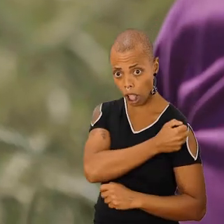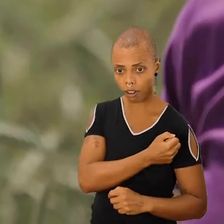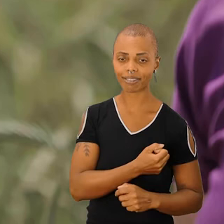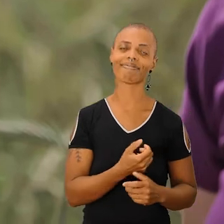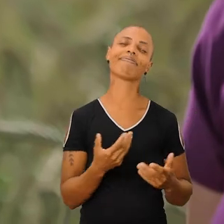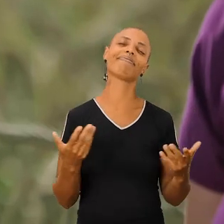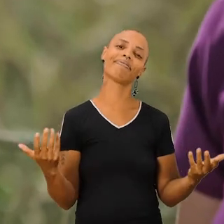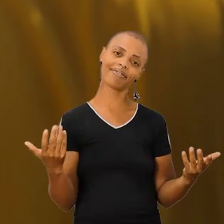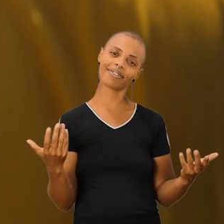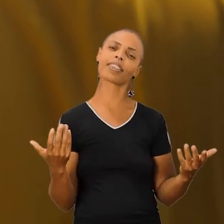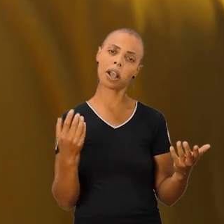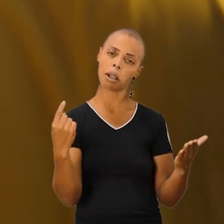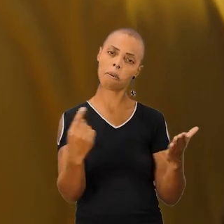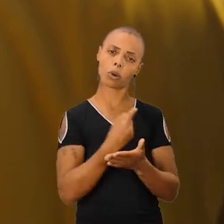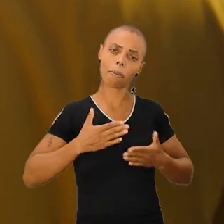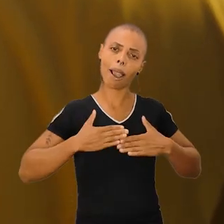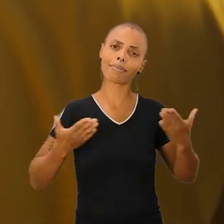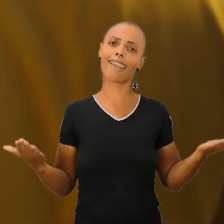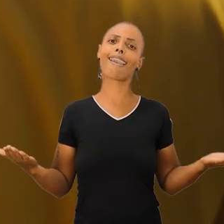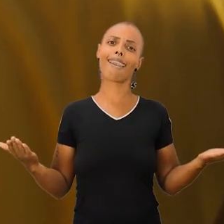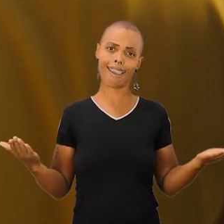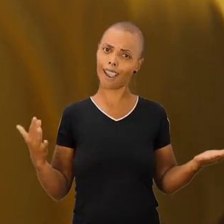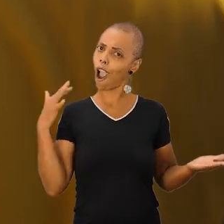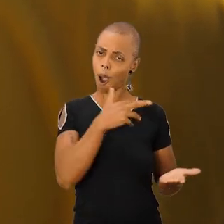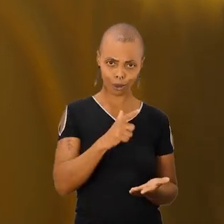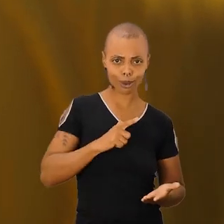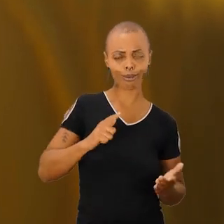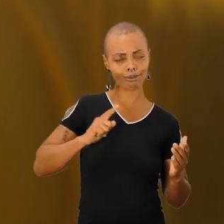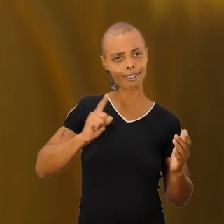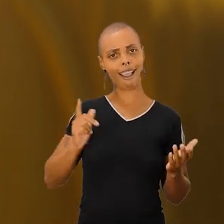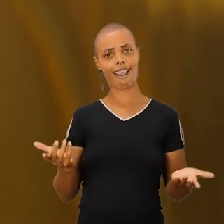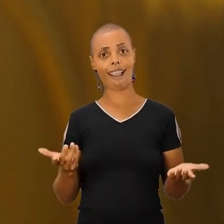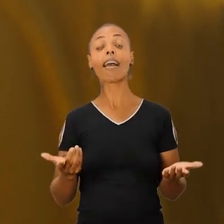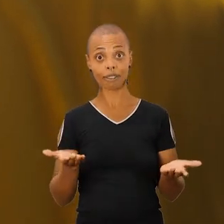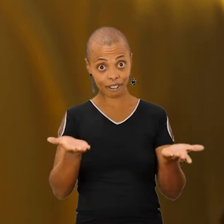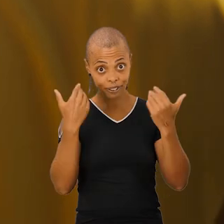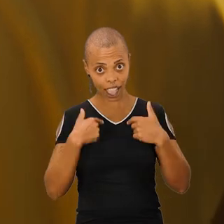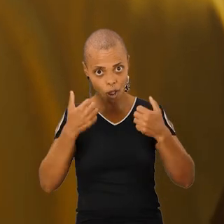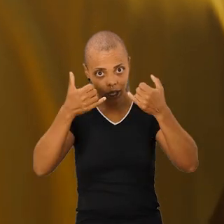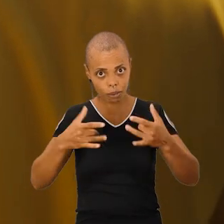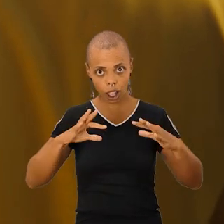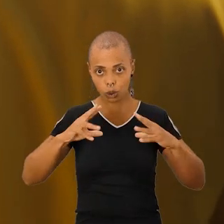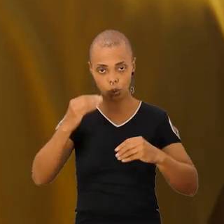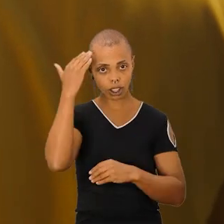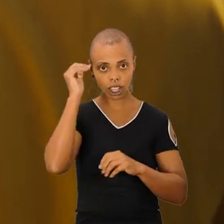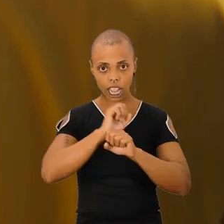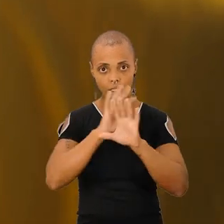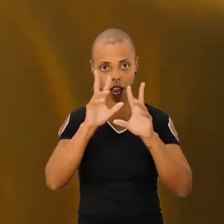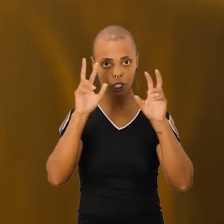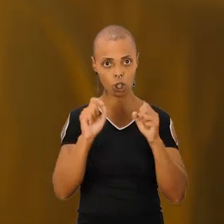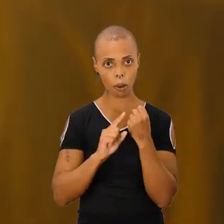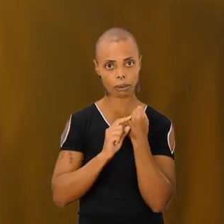plantinhas, tem salvação? Rapaz, olha com quem você tá falando, ó, super tem. Vem comigo pra vocês